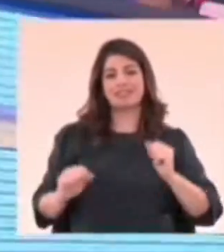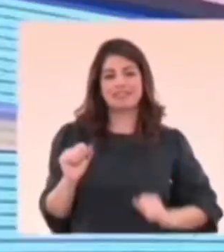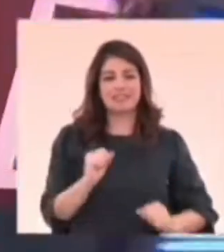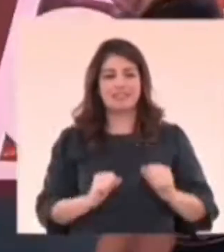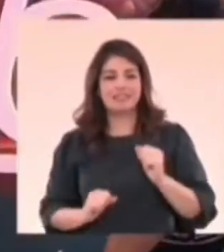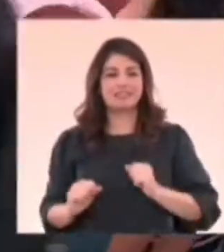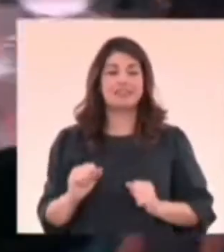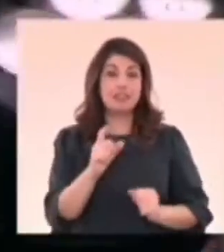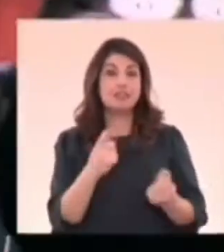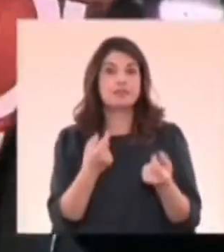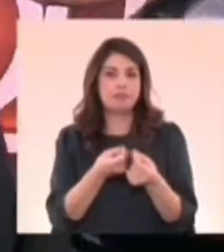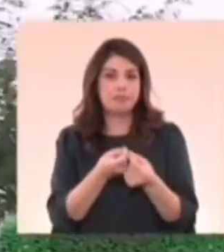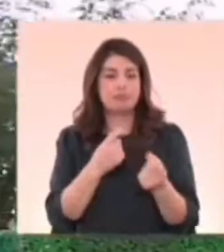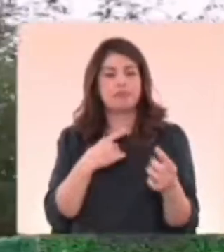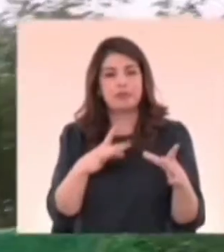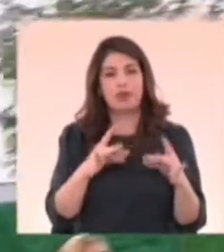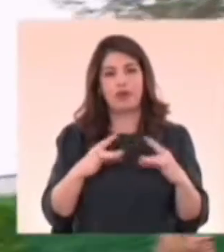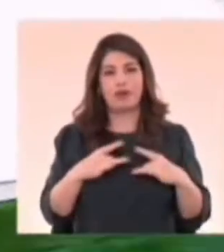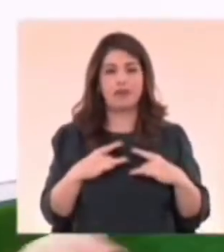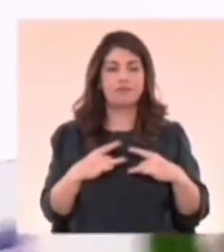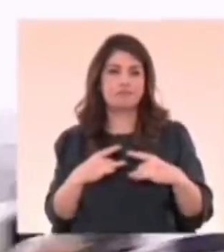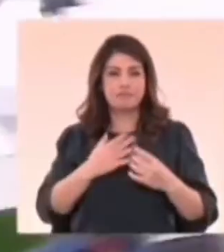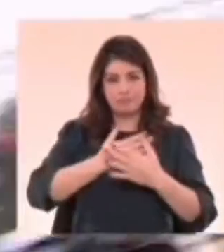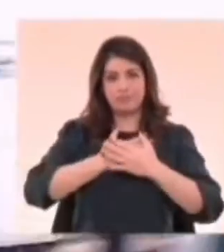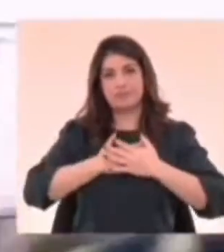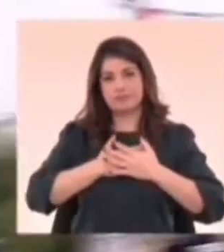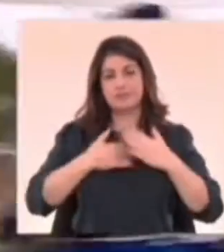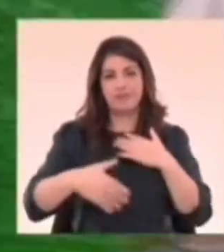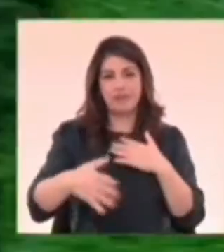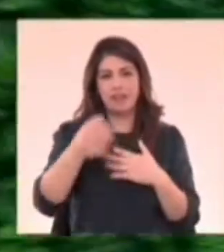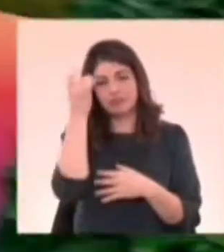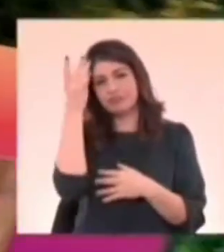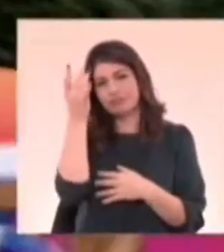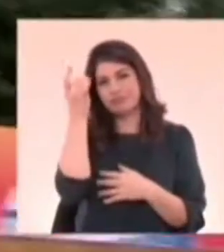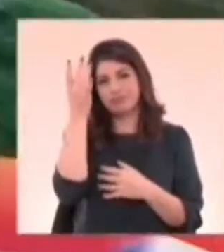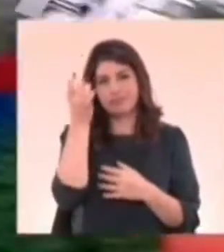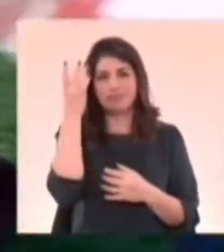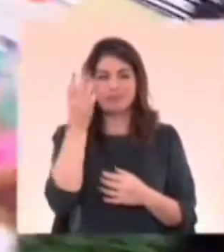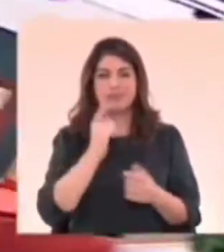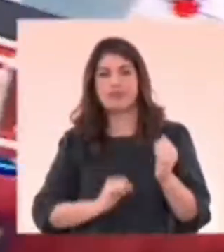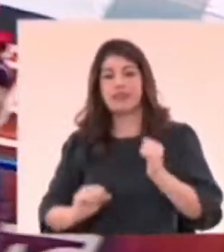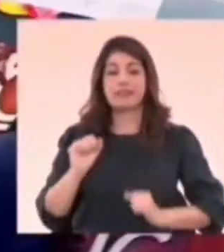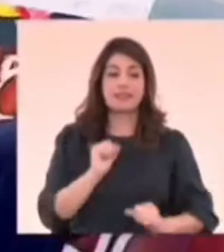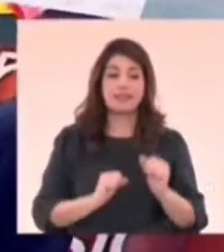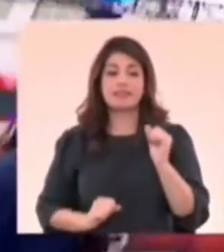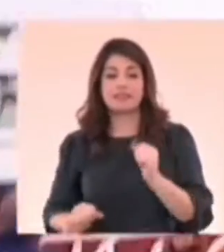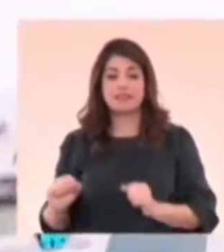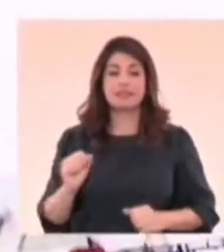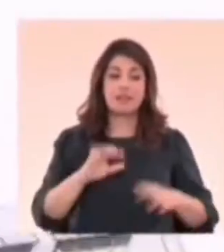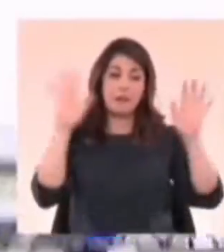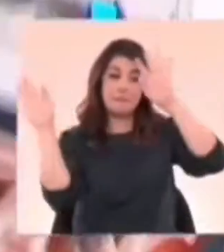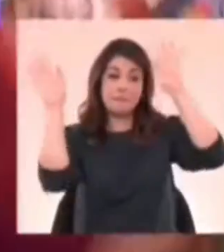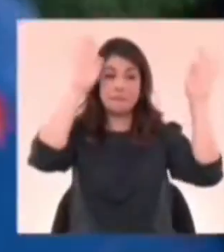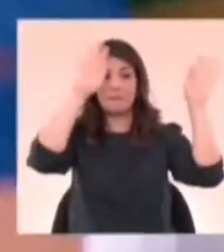beijo de ouvir encostei rosas as dívidas falar seu balança o